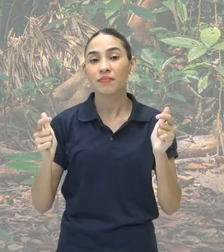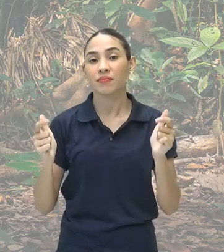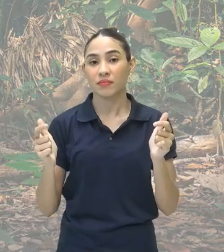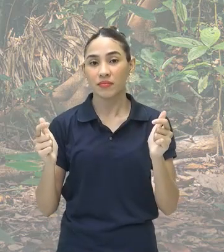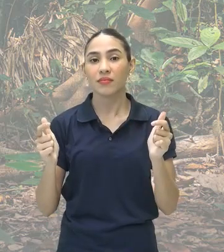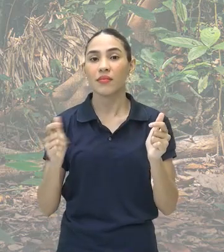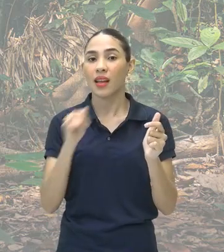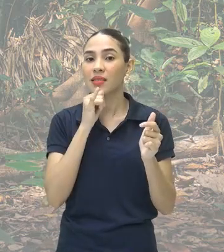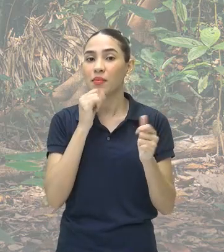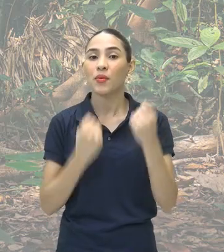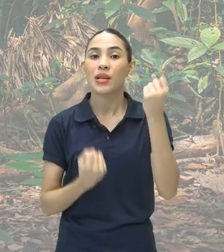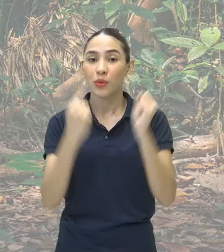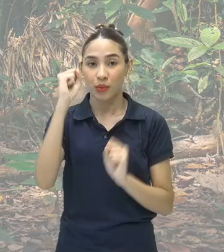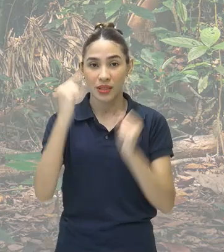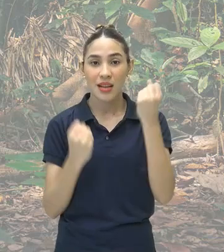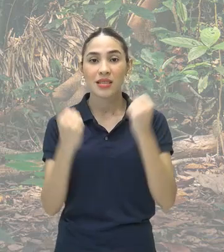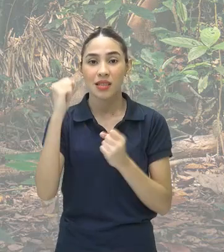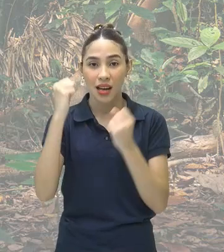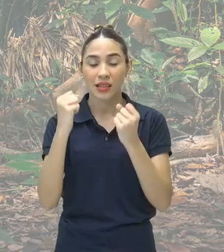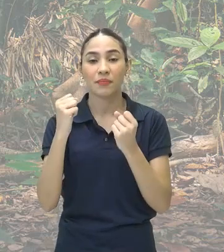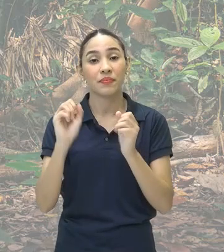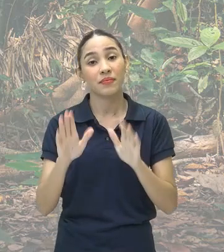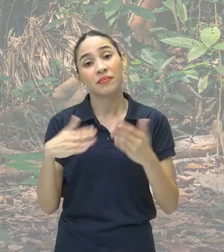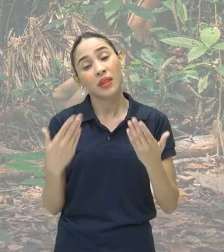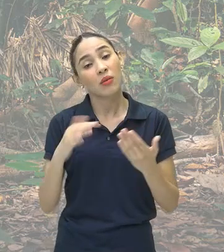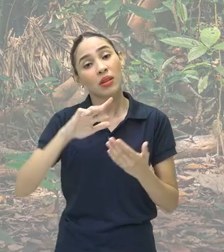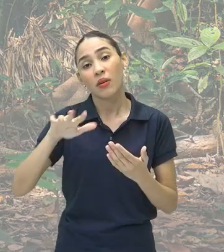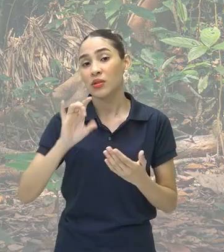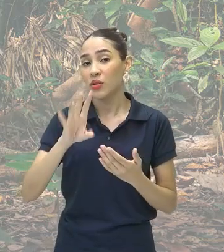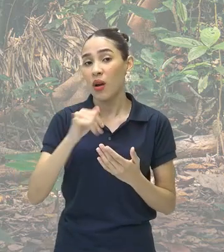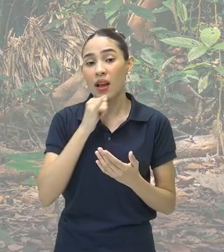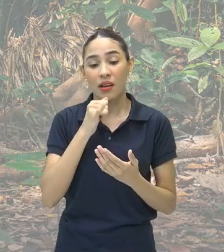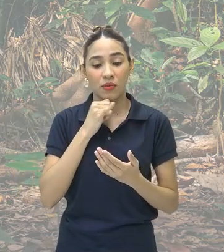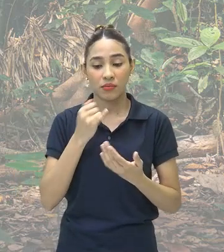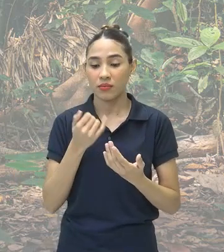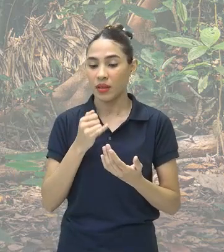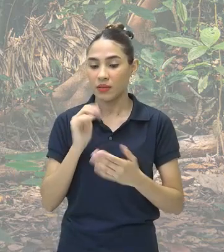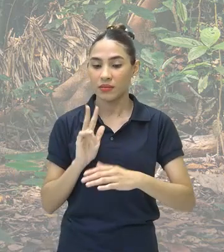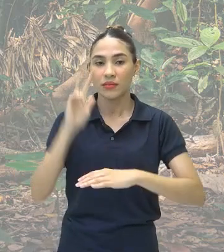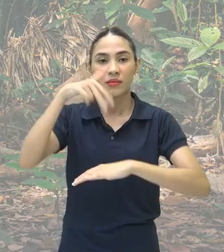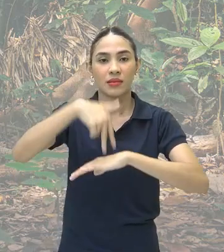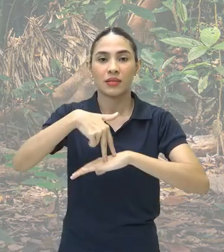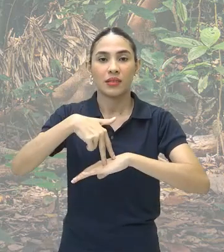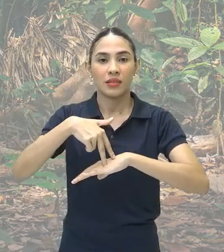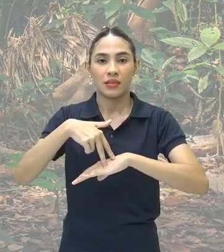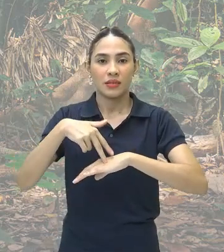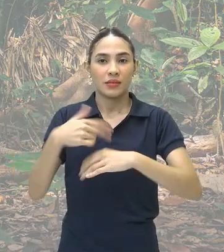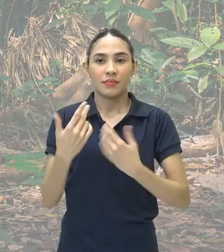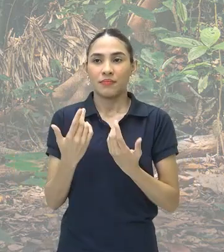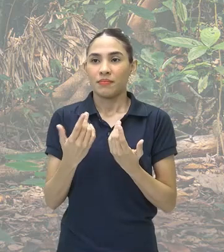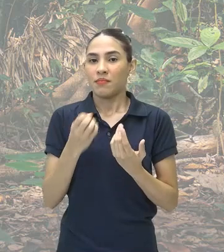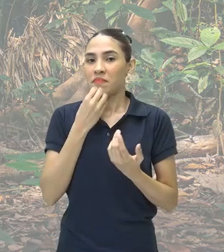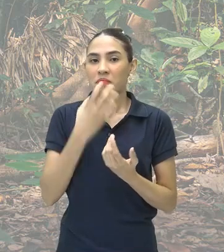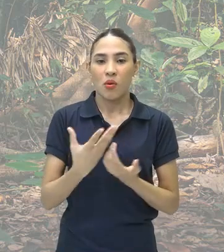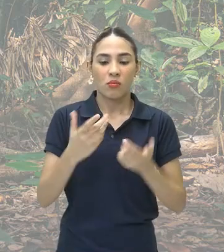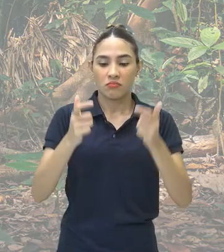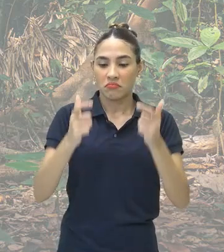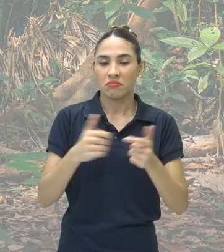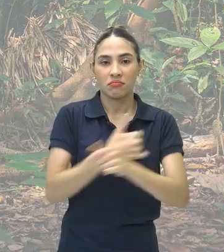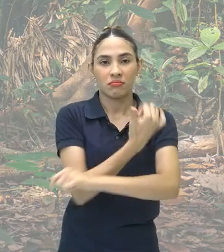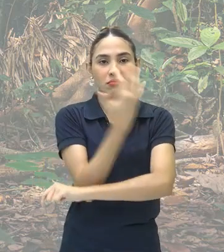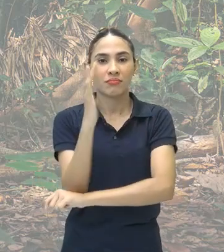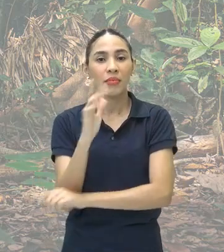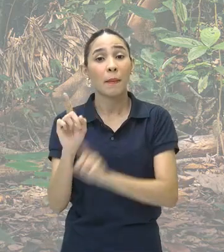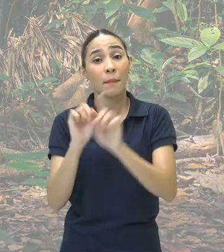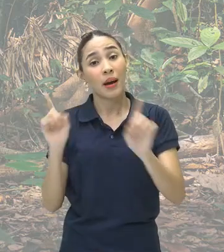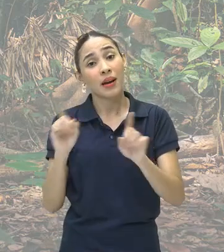assim, industrializada, né? Então não é só eu que estou ali ambientado na floresta, mas